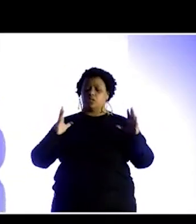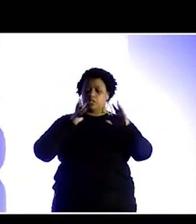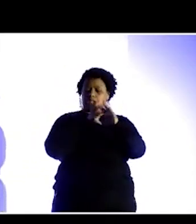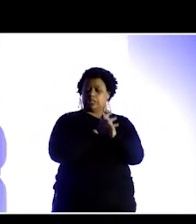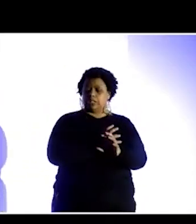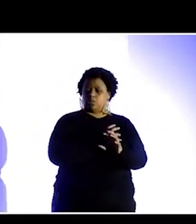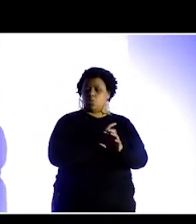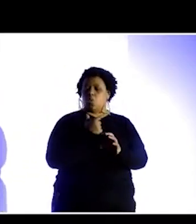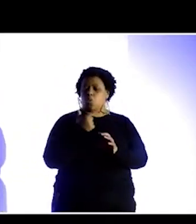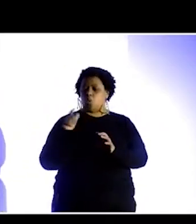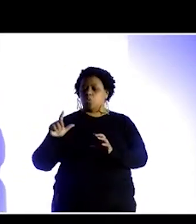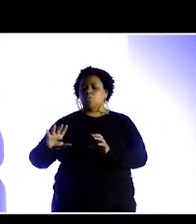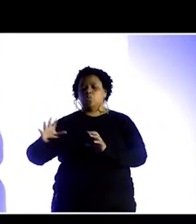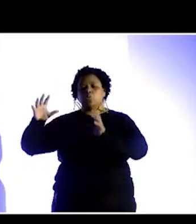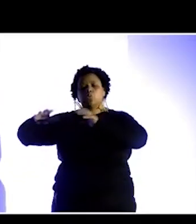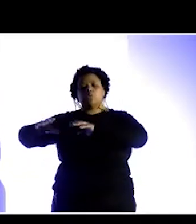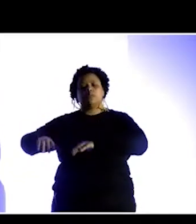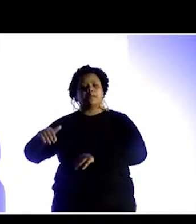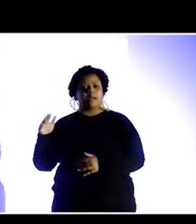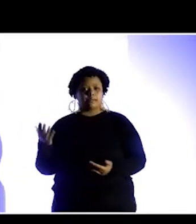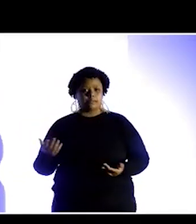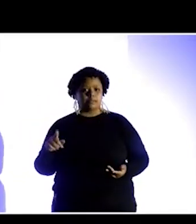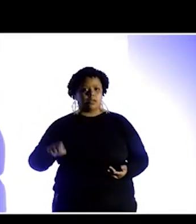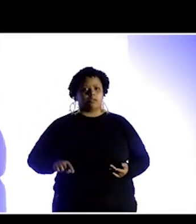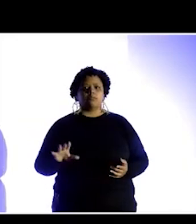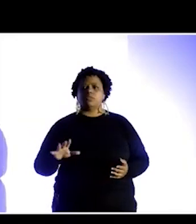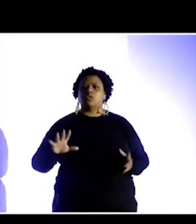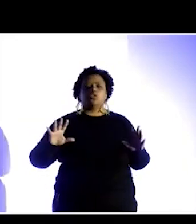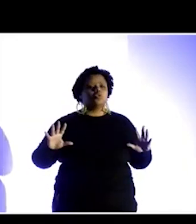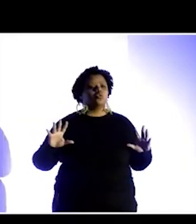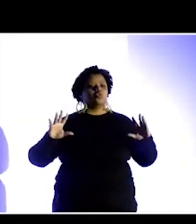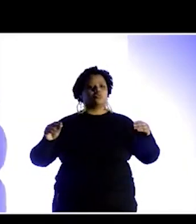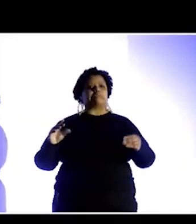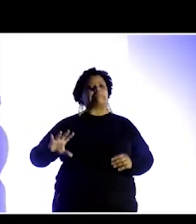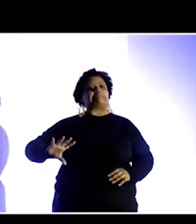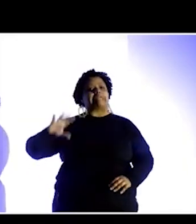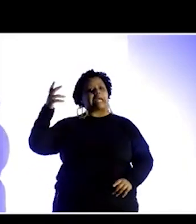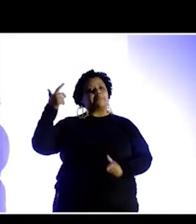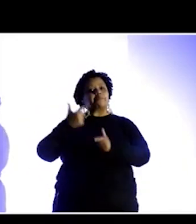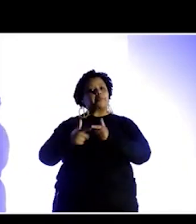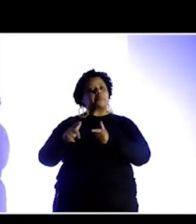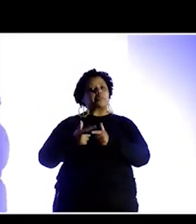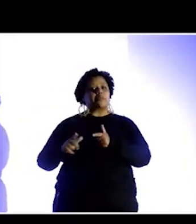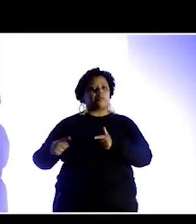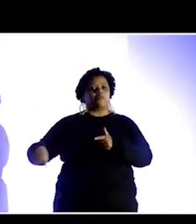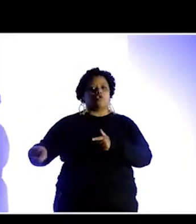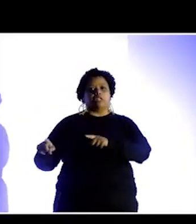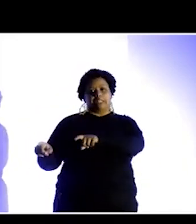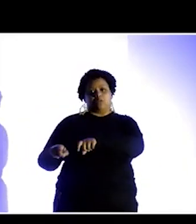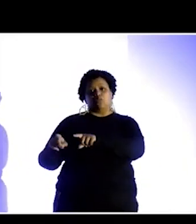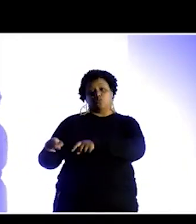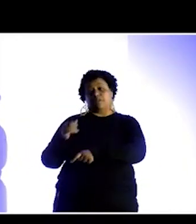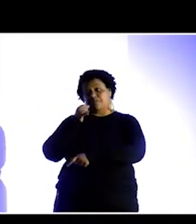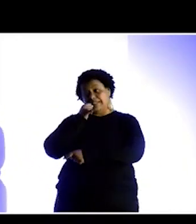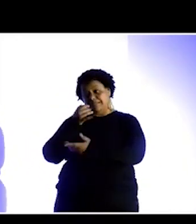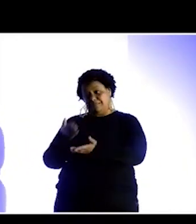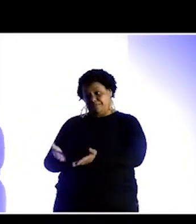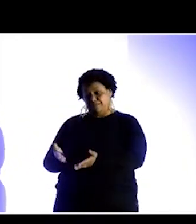frequentes. Isso é algo totalmente catastrófico para a nossa agricultura, por exemplo.